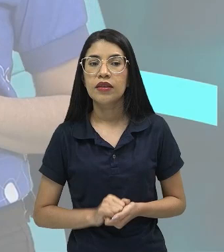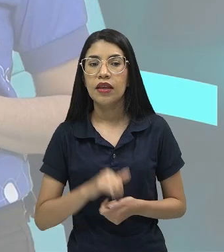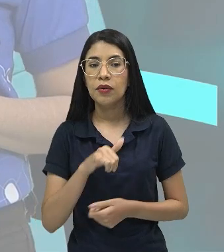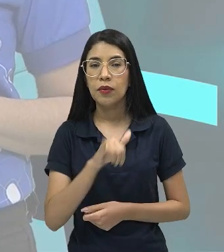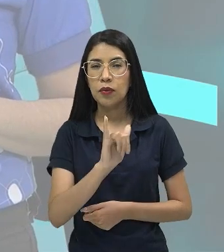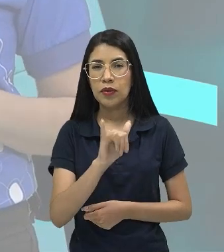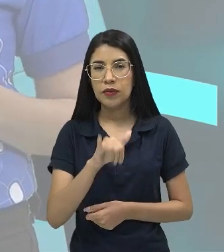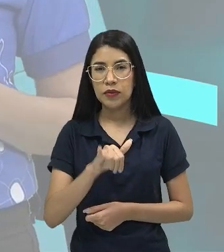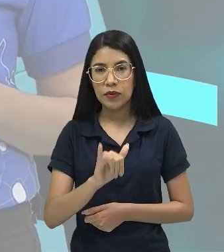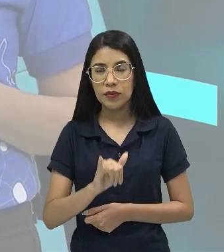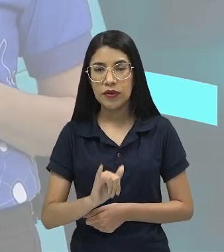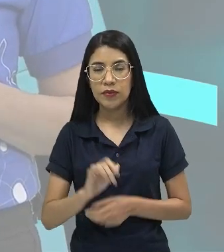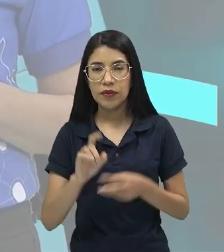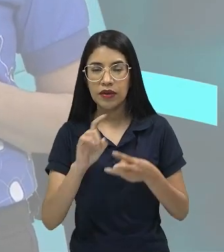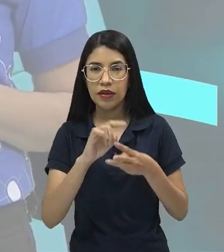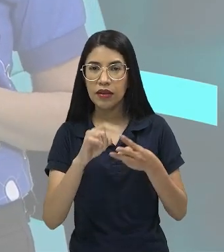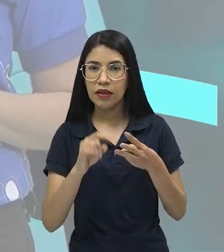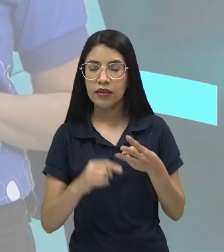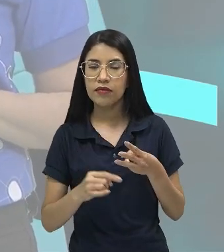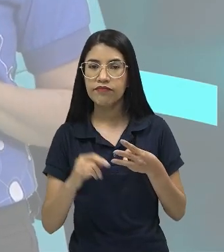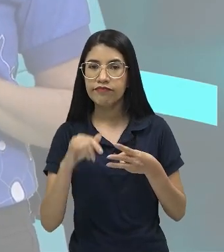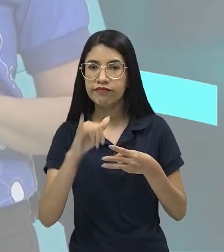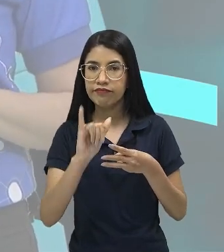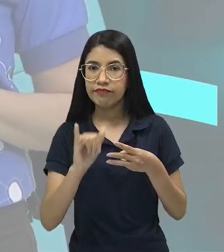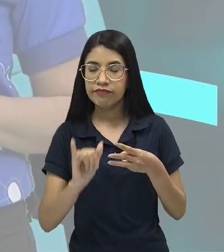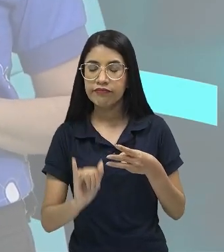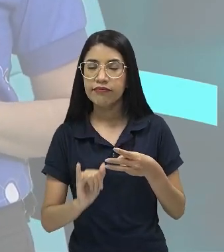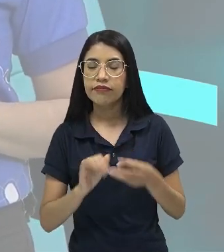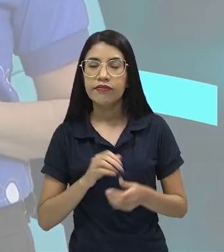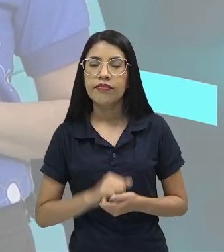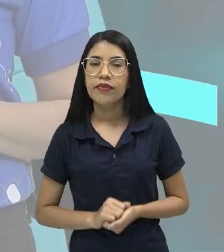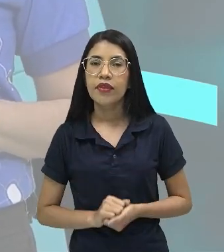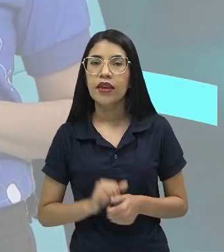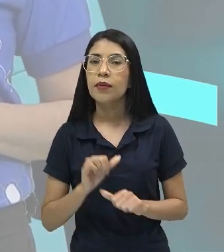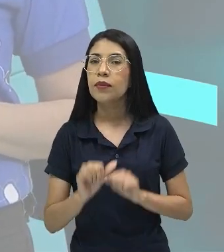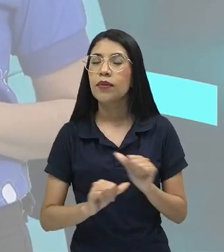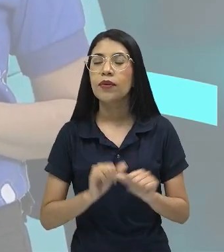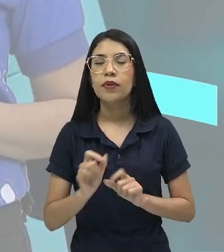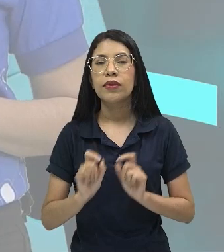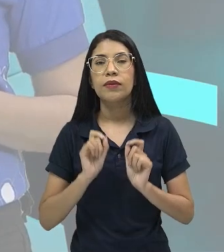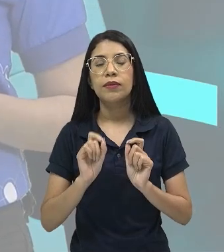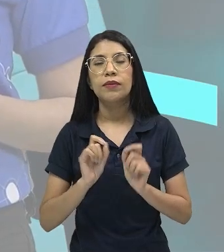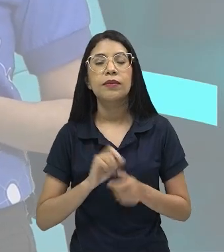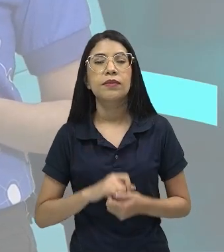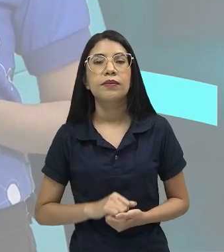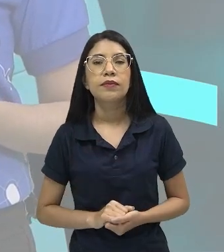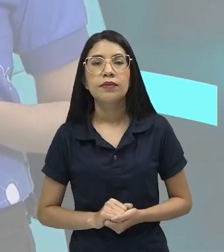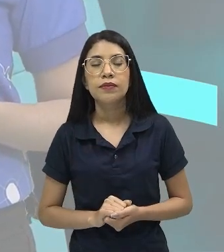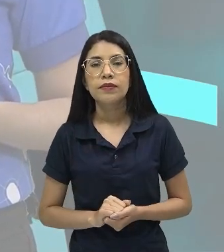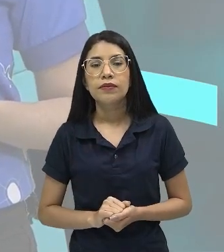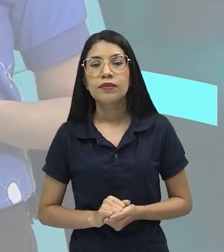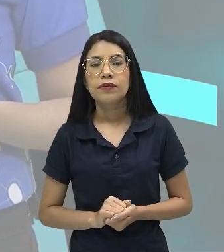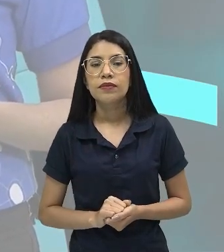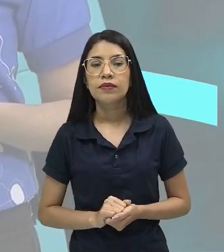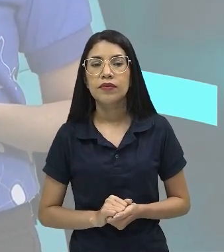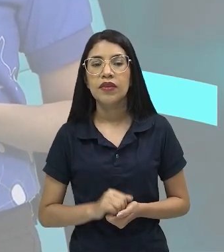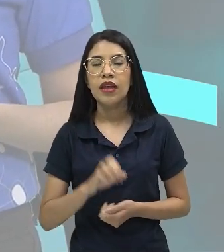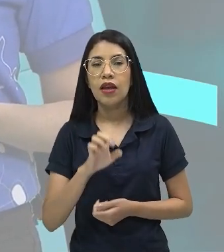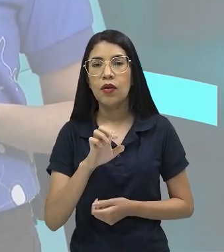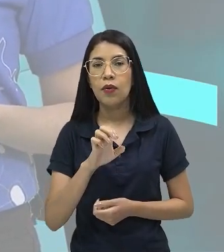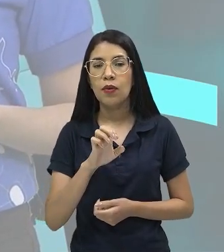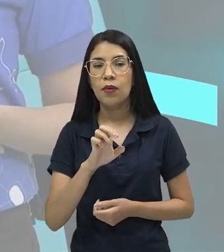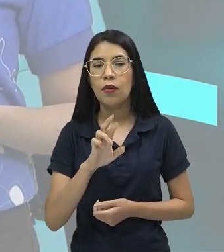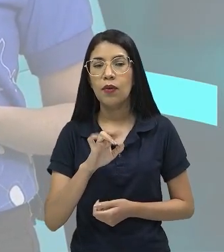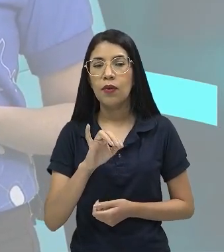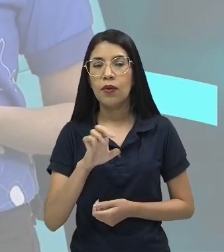no final de cada um dos verbos, né? Vamos ver qual é a mudança que acontece aí, olha só. O cry ficou cries, o